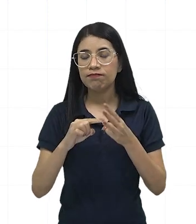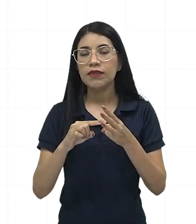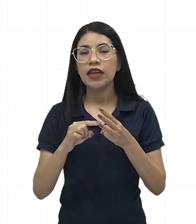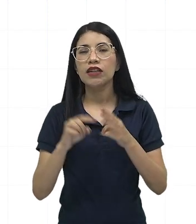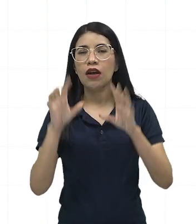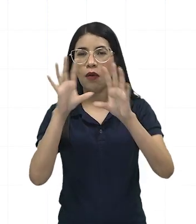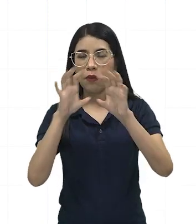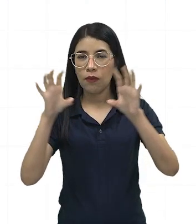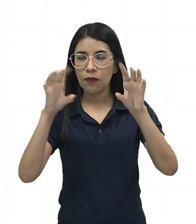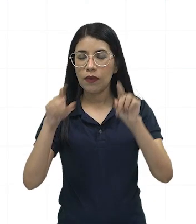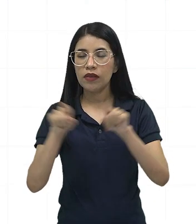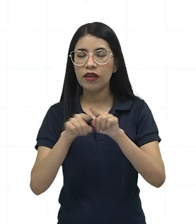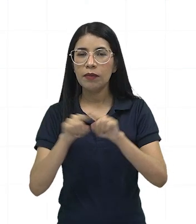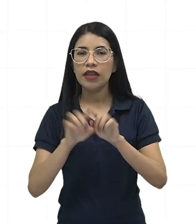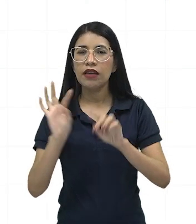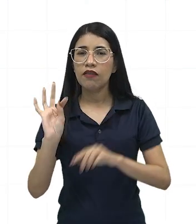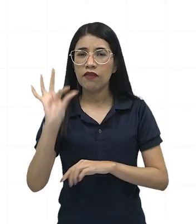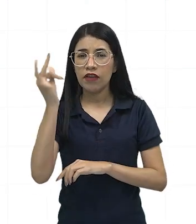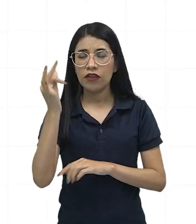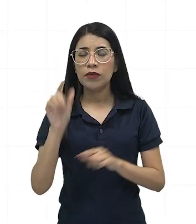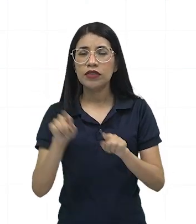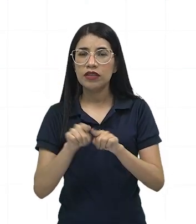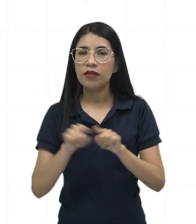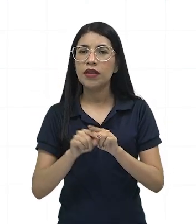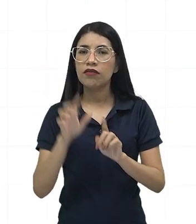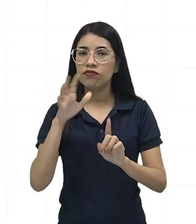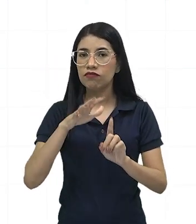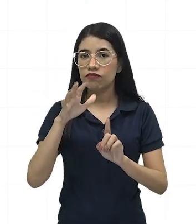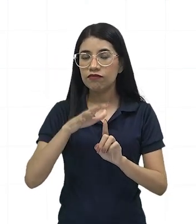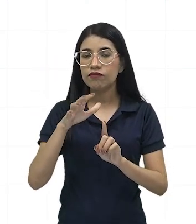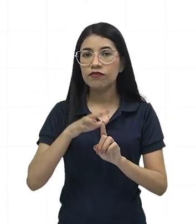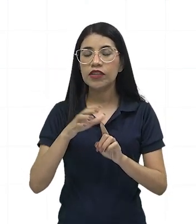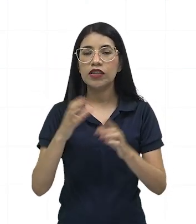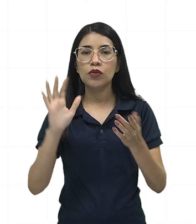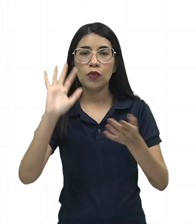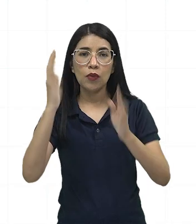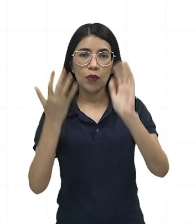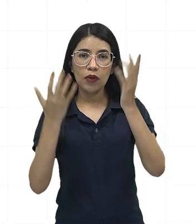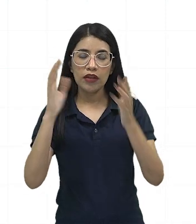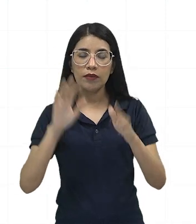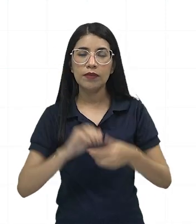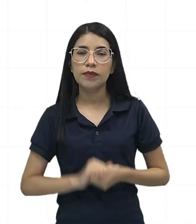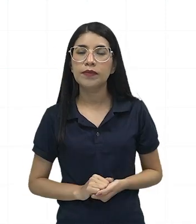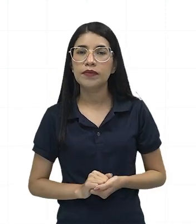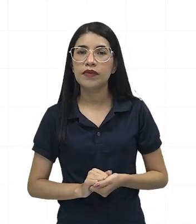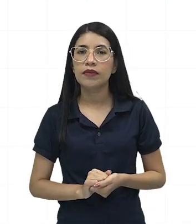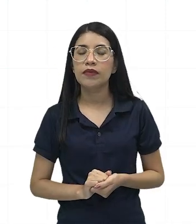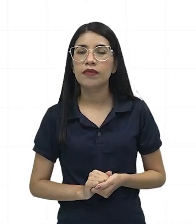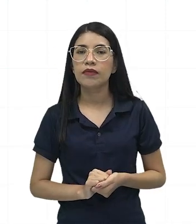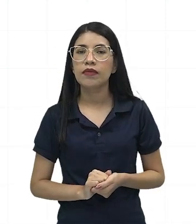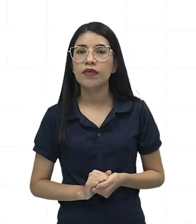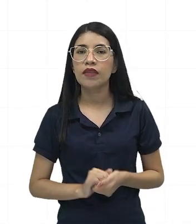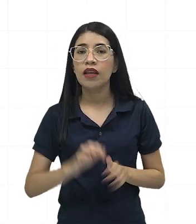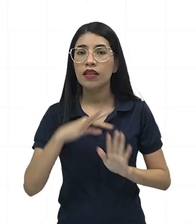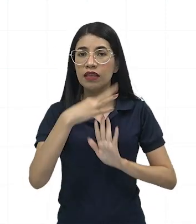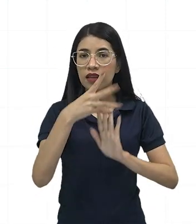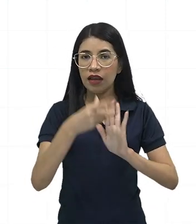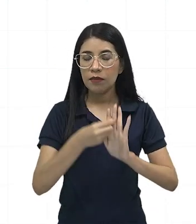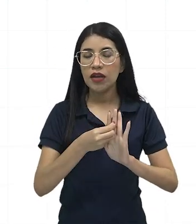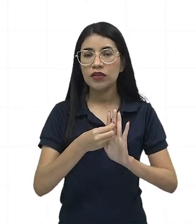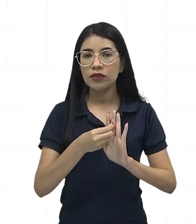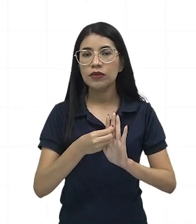também temos fenômenos que influenciam no nosso clima. Não só na Amazônia, não só no